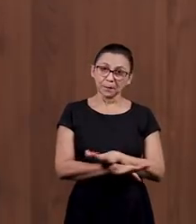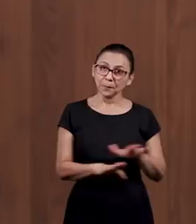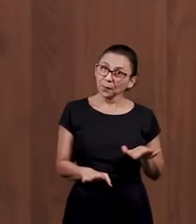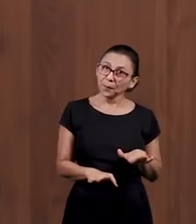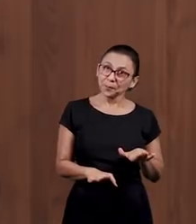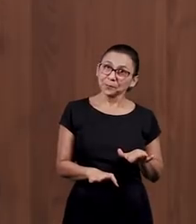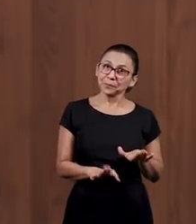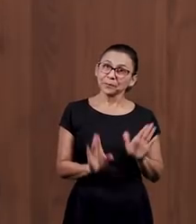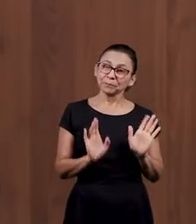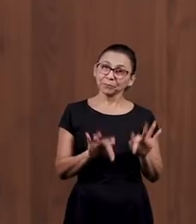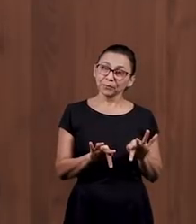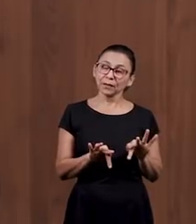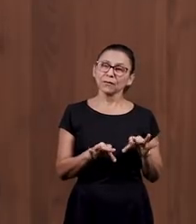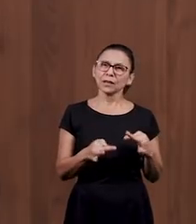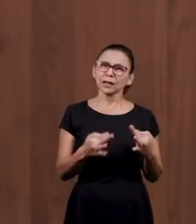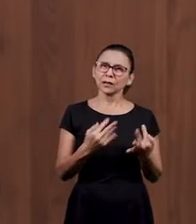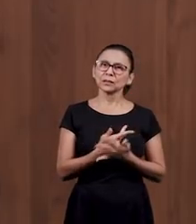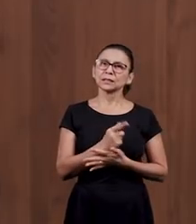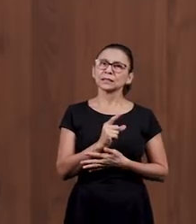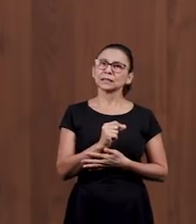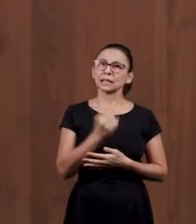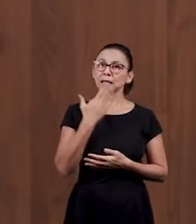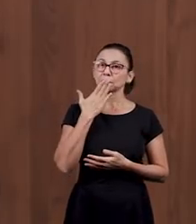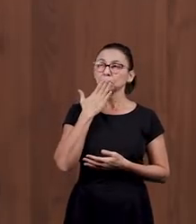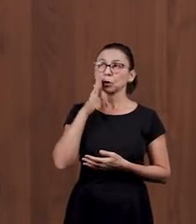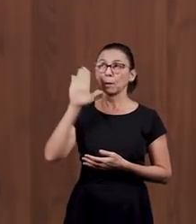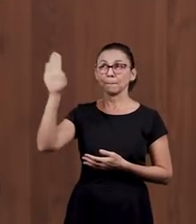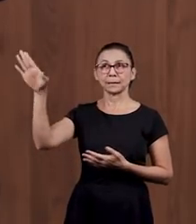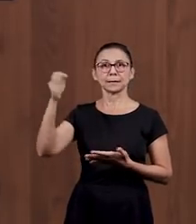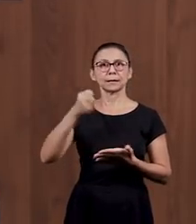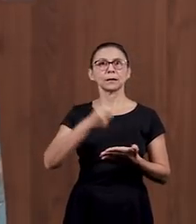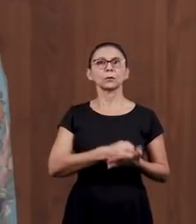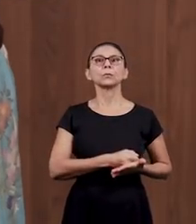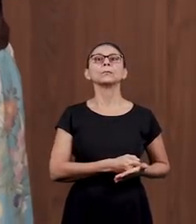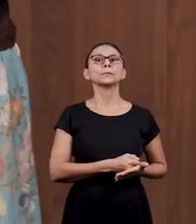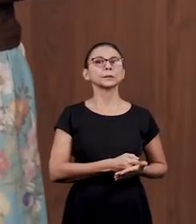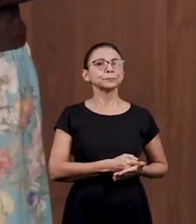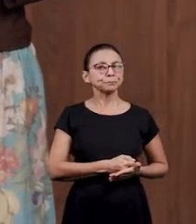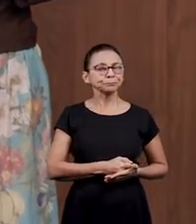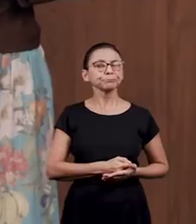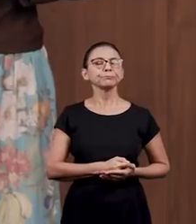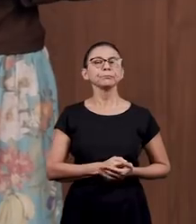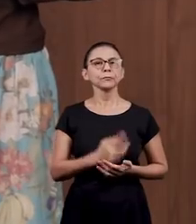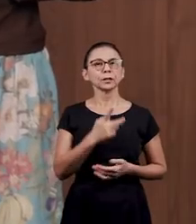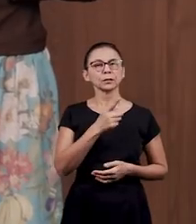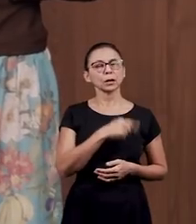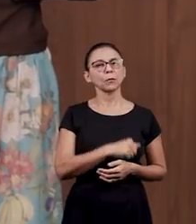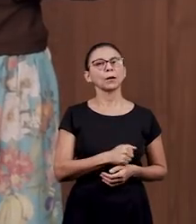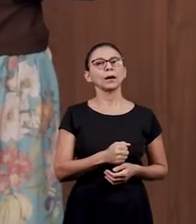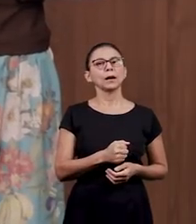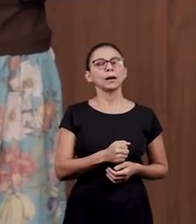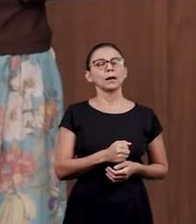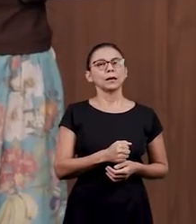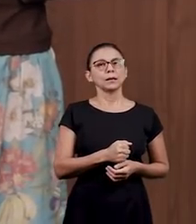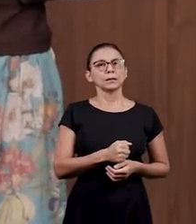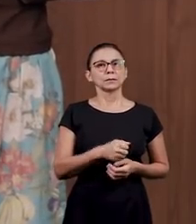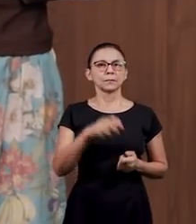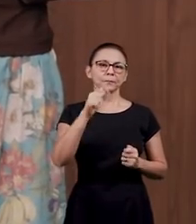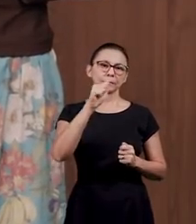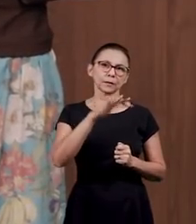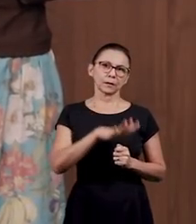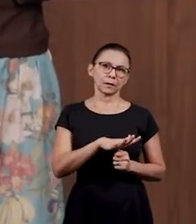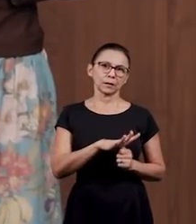que ela tinha votado ao Senhor, o compromisso que ela tinha feito com o Senhor. E ela vai até Siló e leva